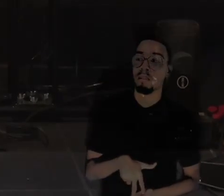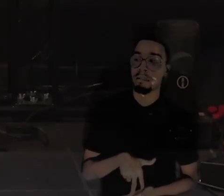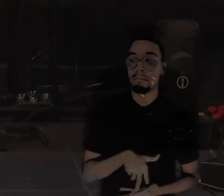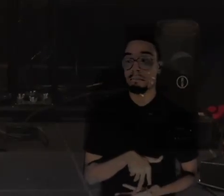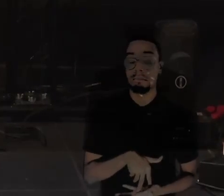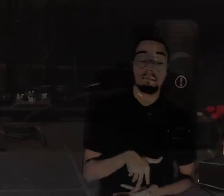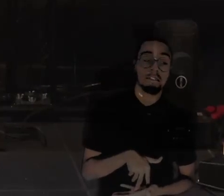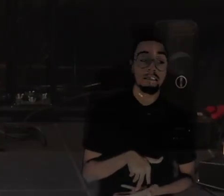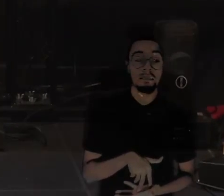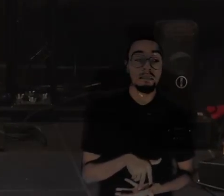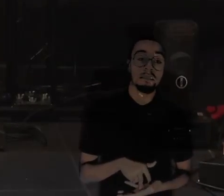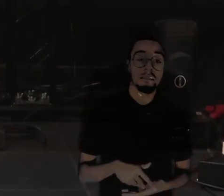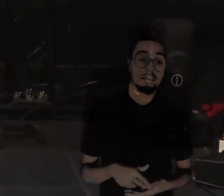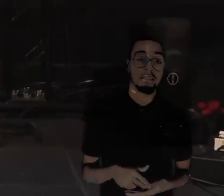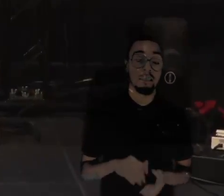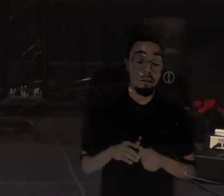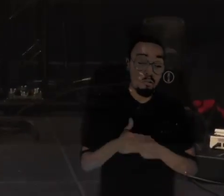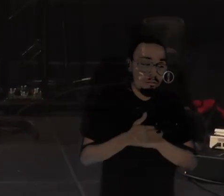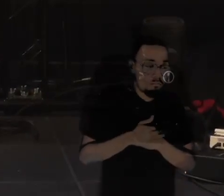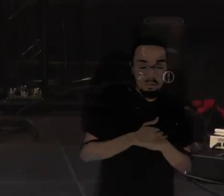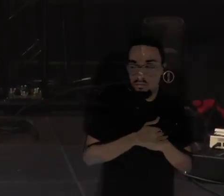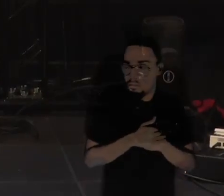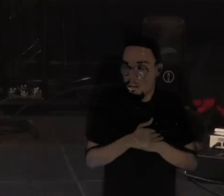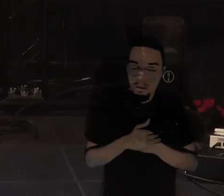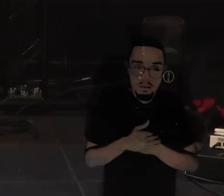fugindo, e Deus o chama.